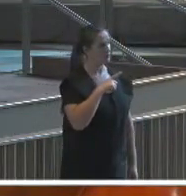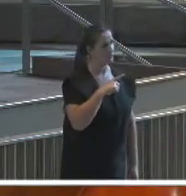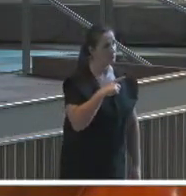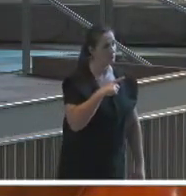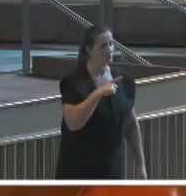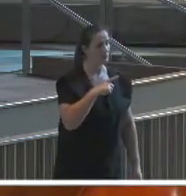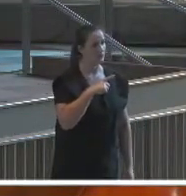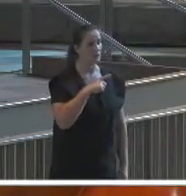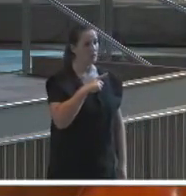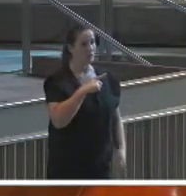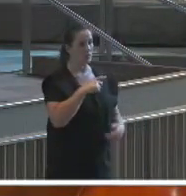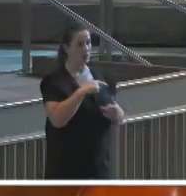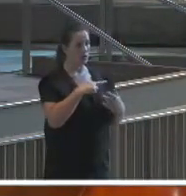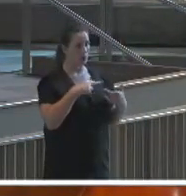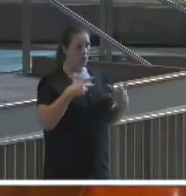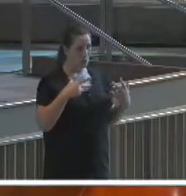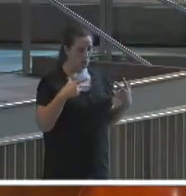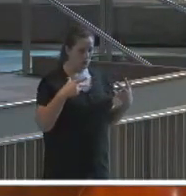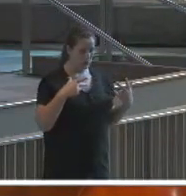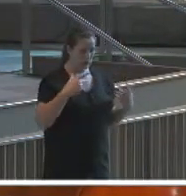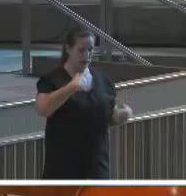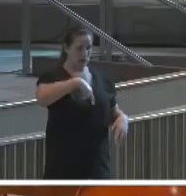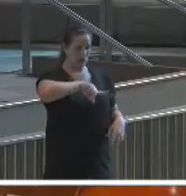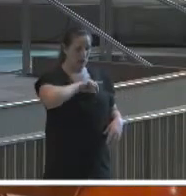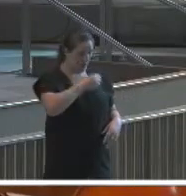o que está enterrado na nossa tenda.